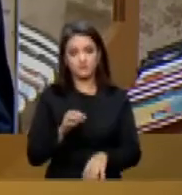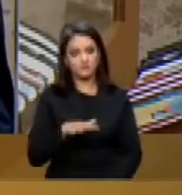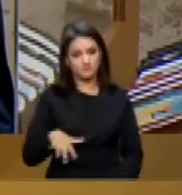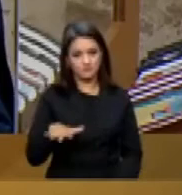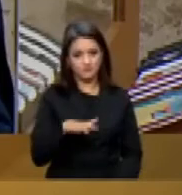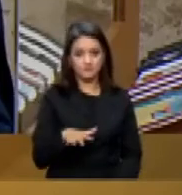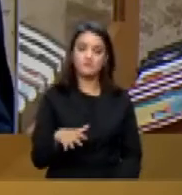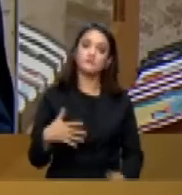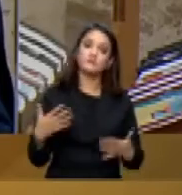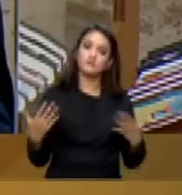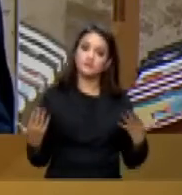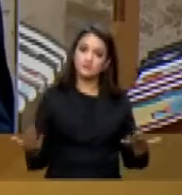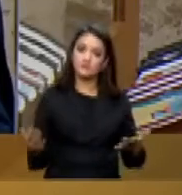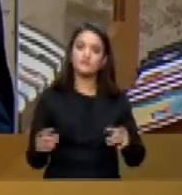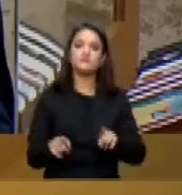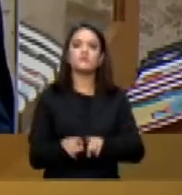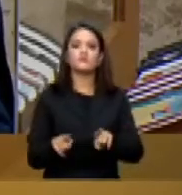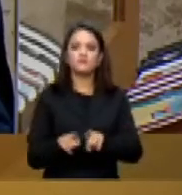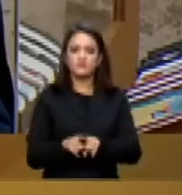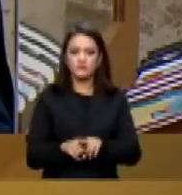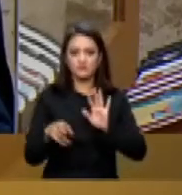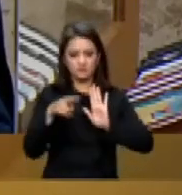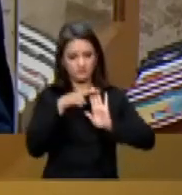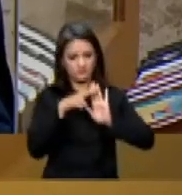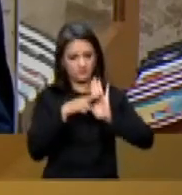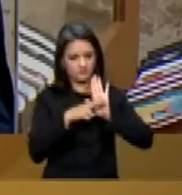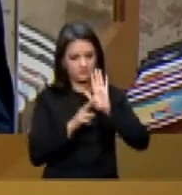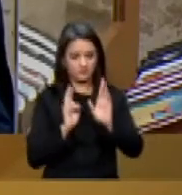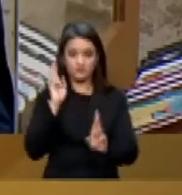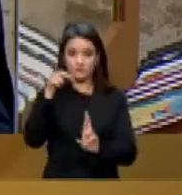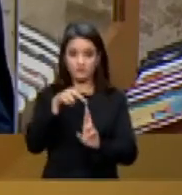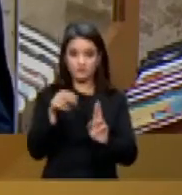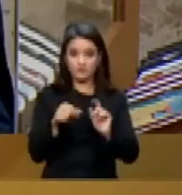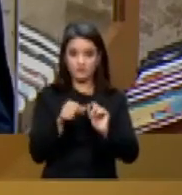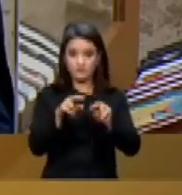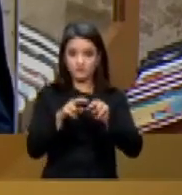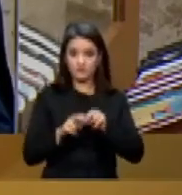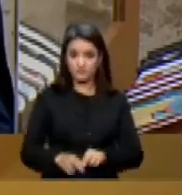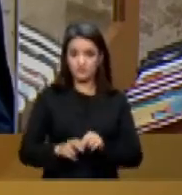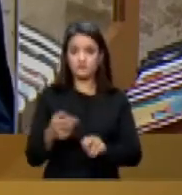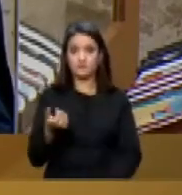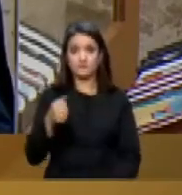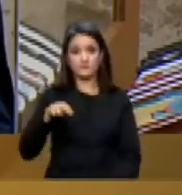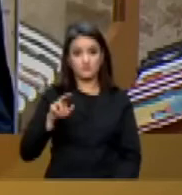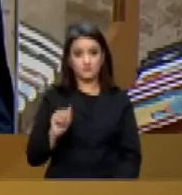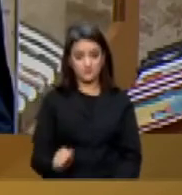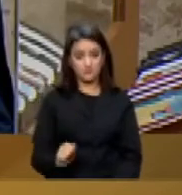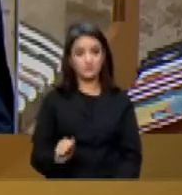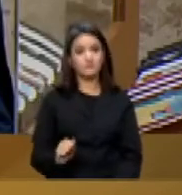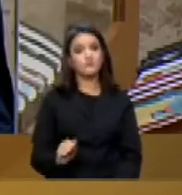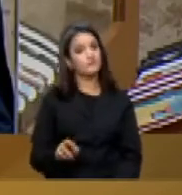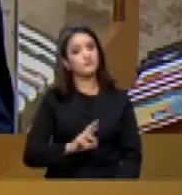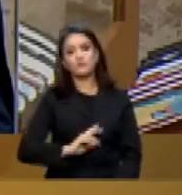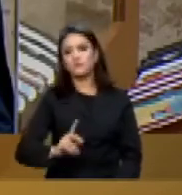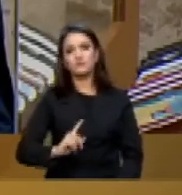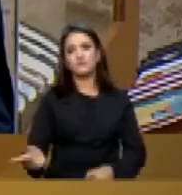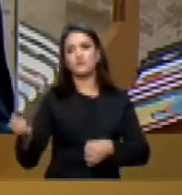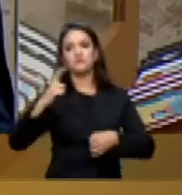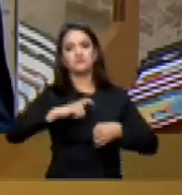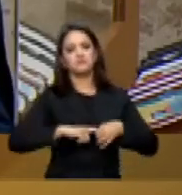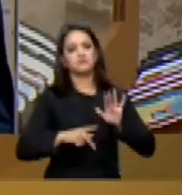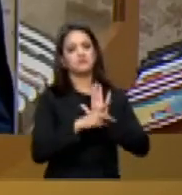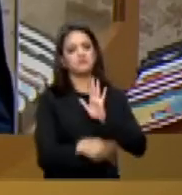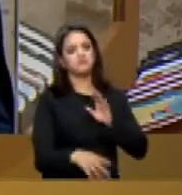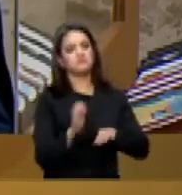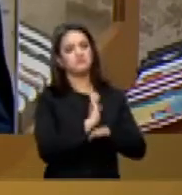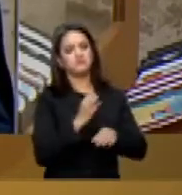atuação. Ademais, as normas de referência editadas pela ANA não são vinculativas para estados e municípios.